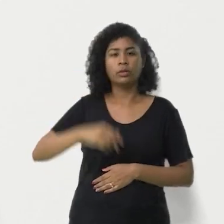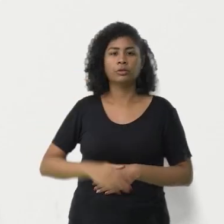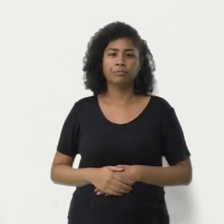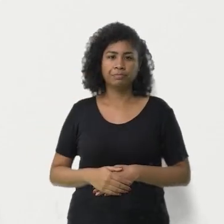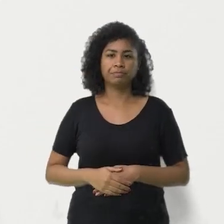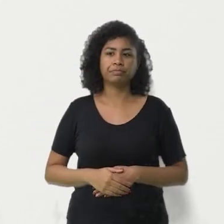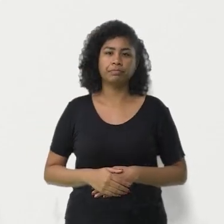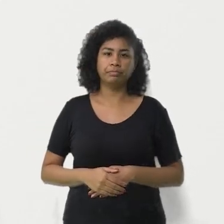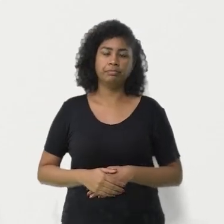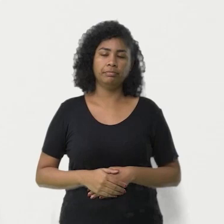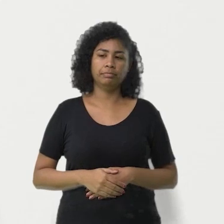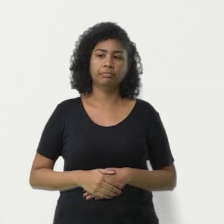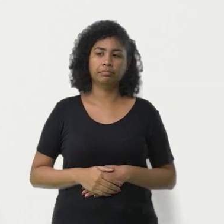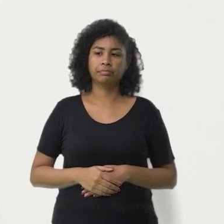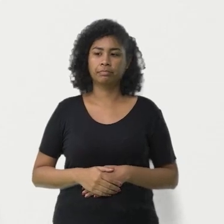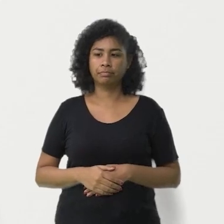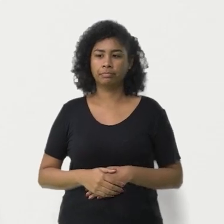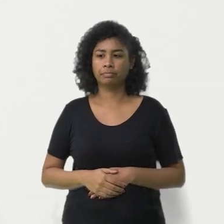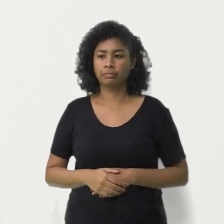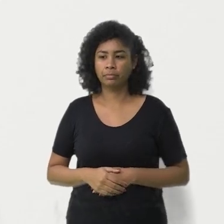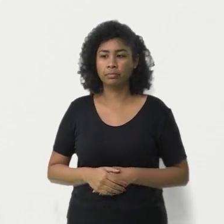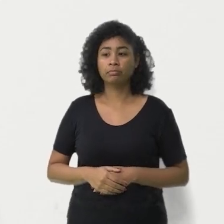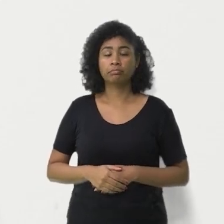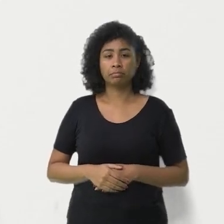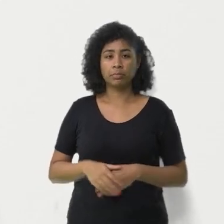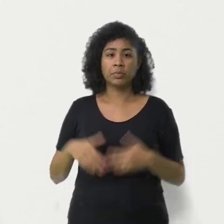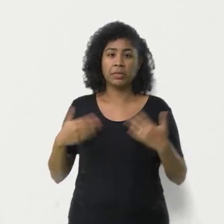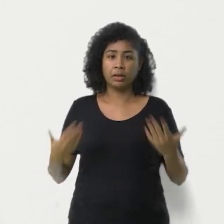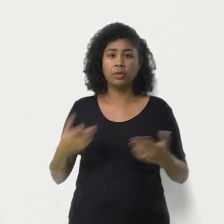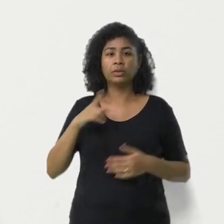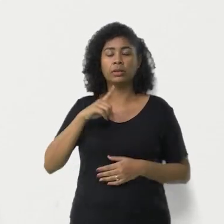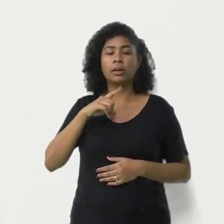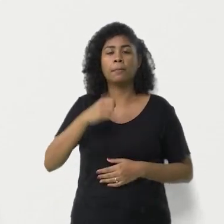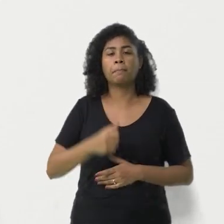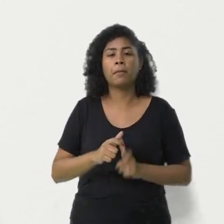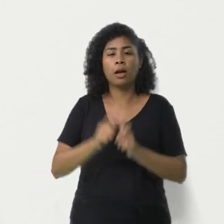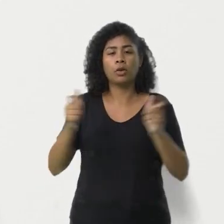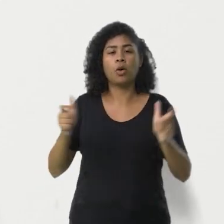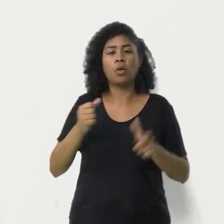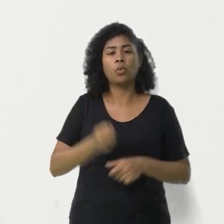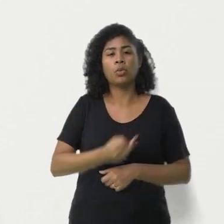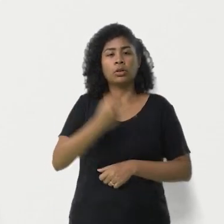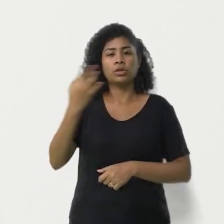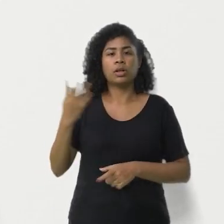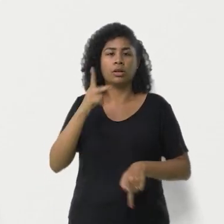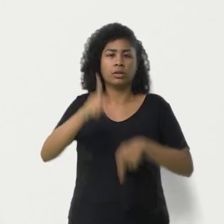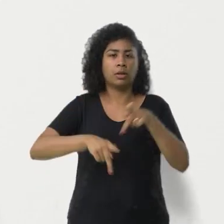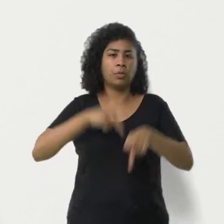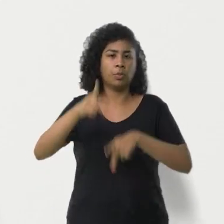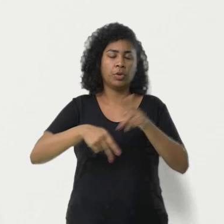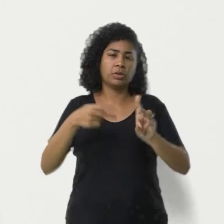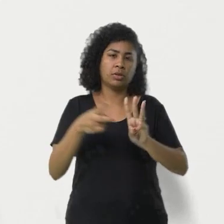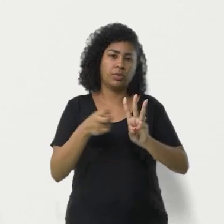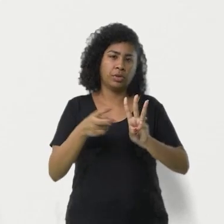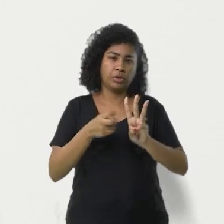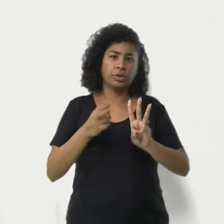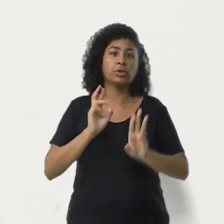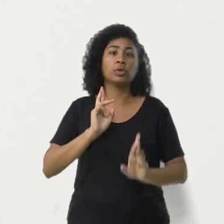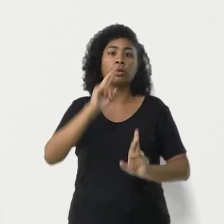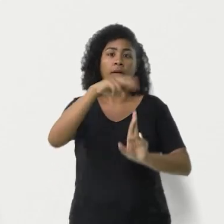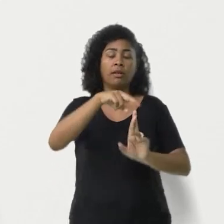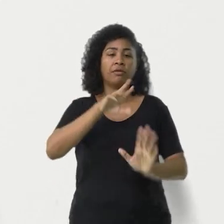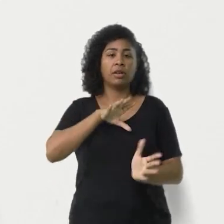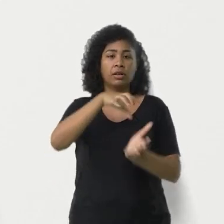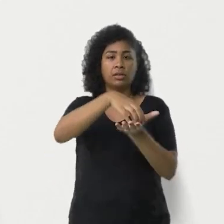ali para o Pará, né? E abriga a maior quantidade dos povos indígenas, né? Conforme a FUNAI, a Fundação Nacional do